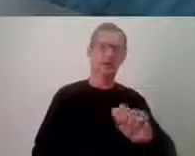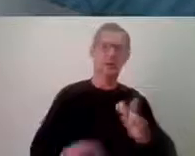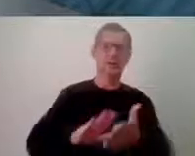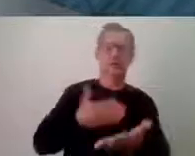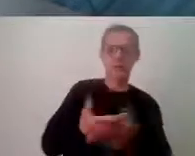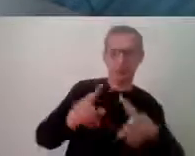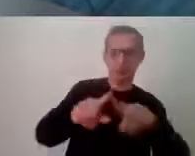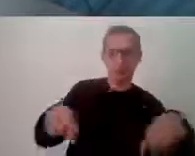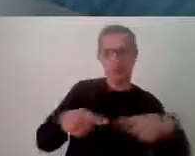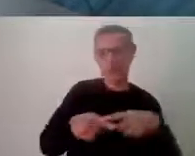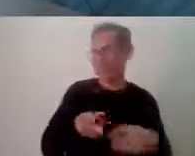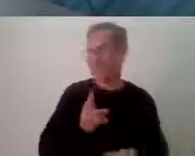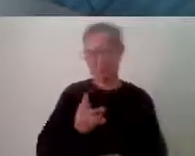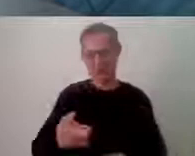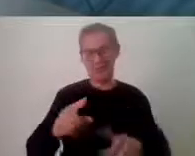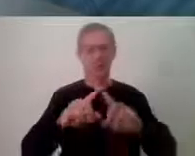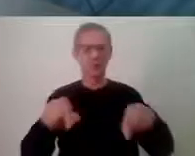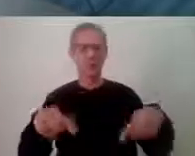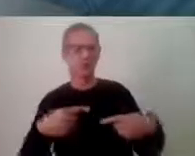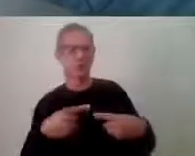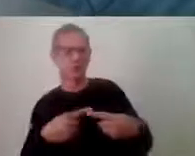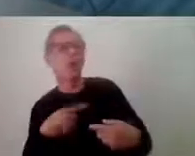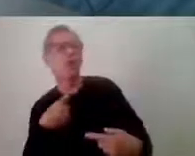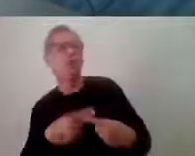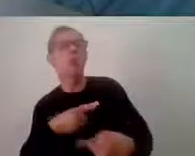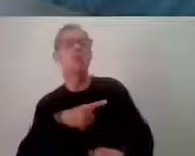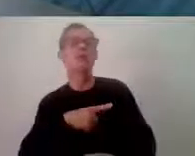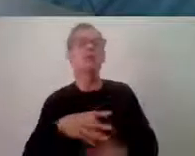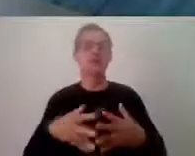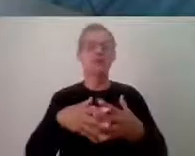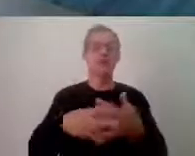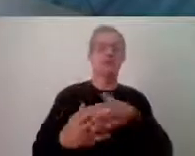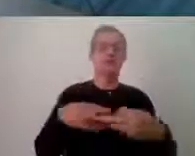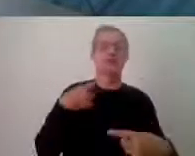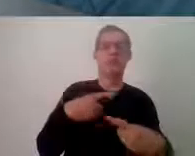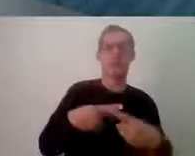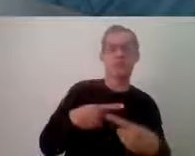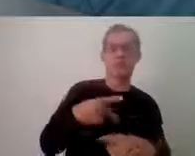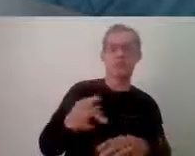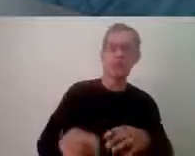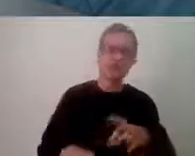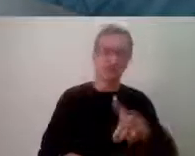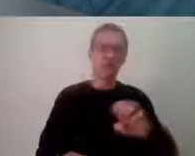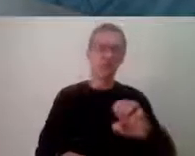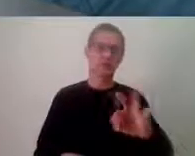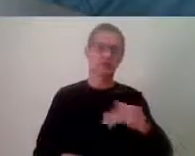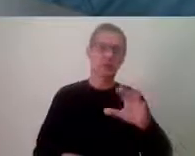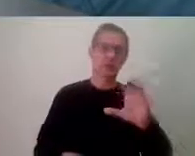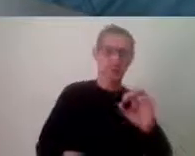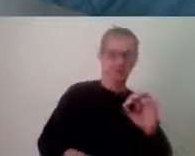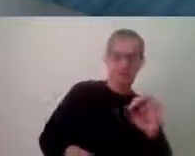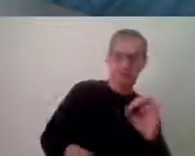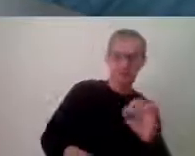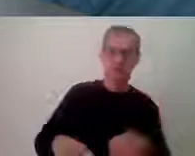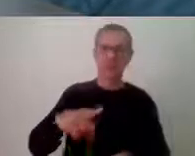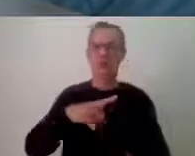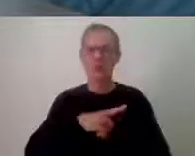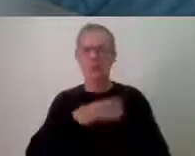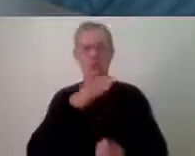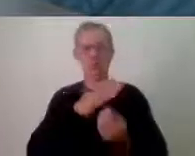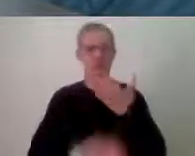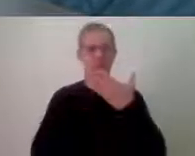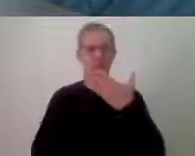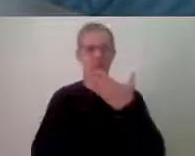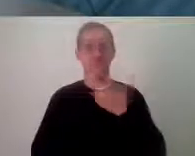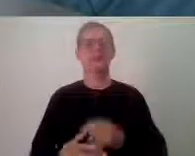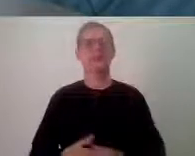área, mas nem sempre é uma área. Por que tem essa confusão? Porque a sua definição, ela vem